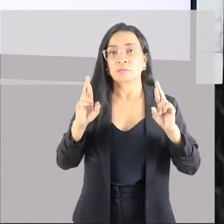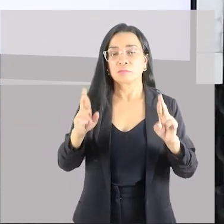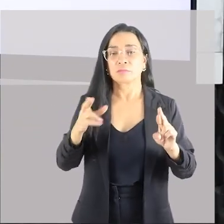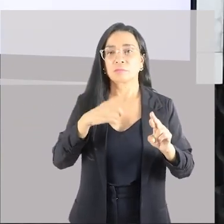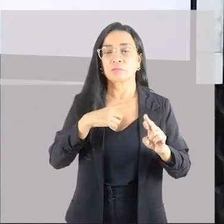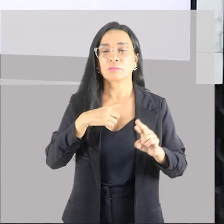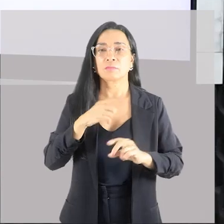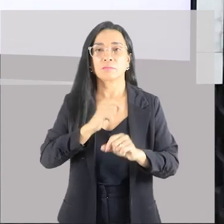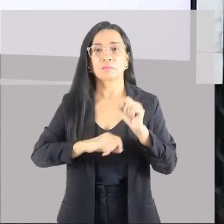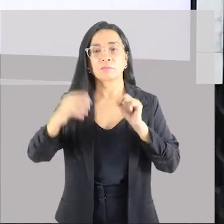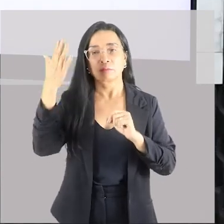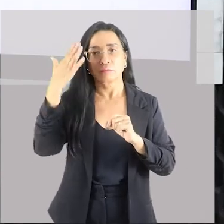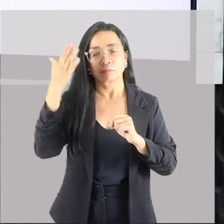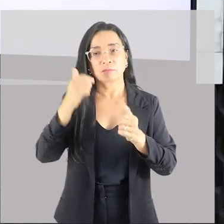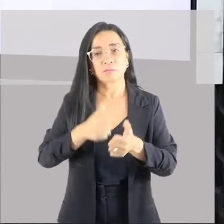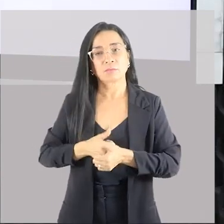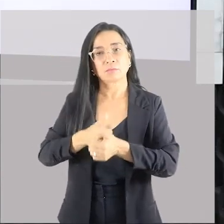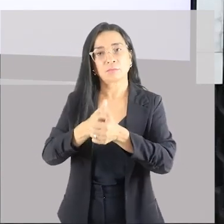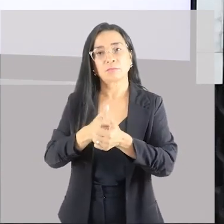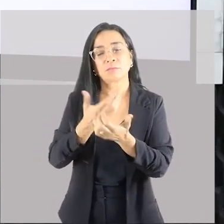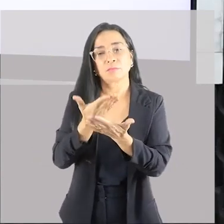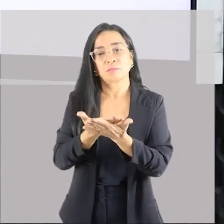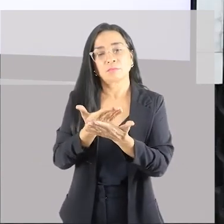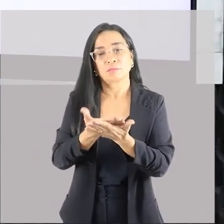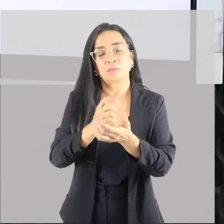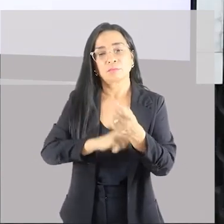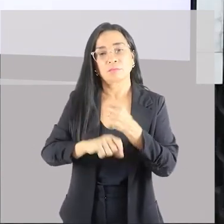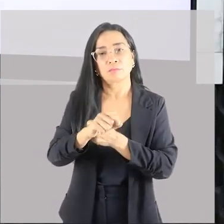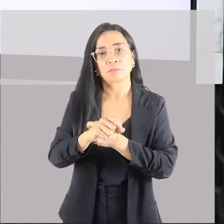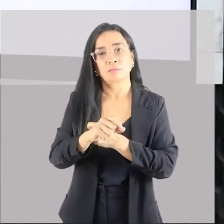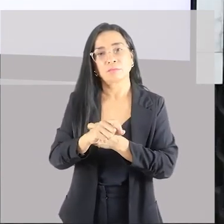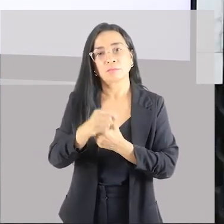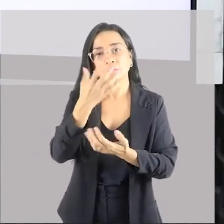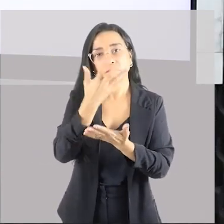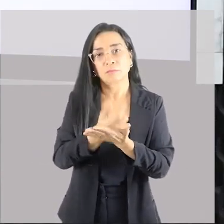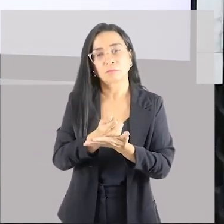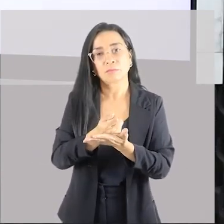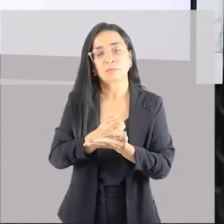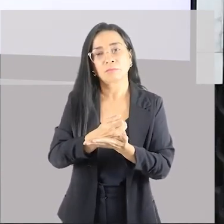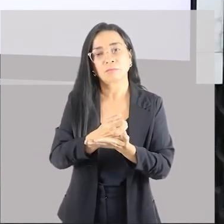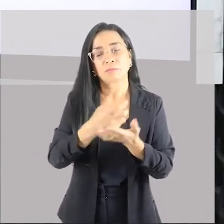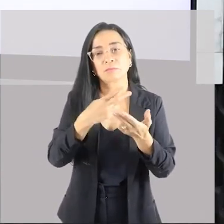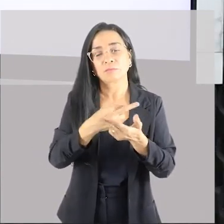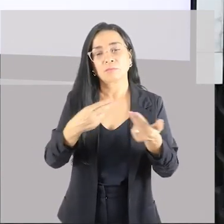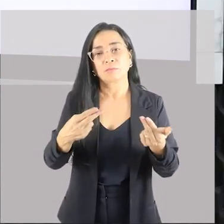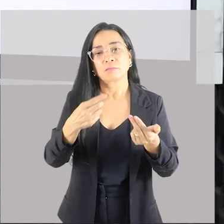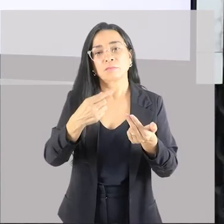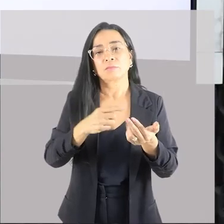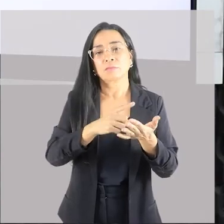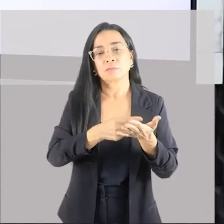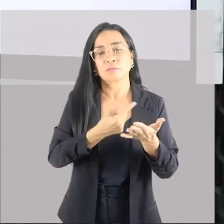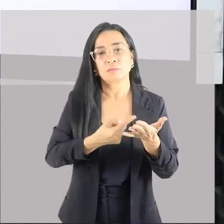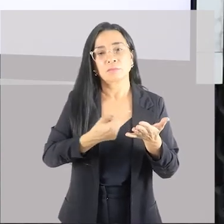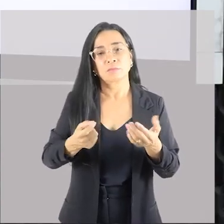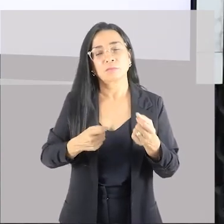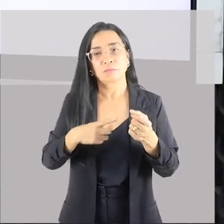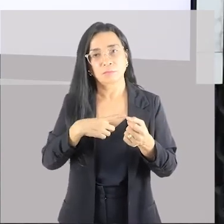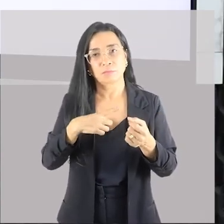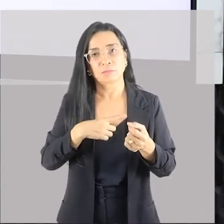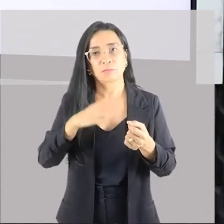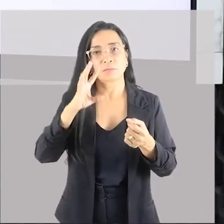que os senhores acompanhem o resto das nossas aulas, baixem os materiais, nós temos muita coisa legal para vocês,